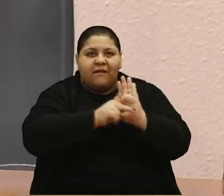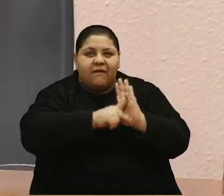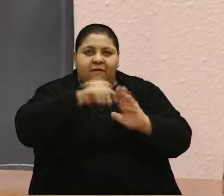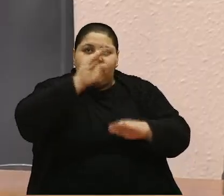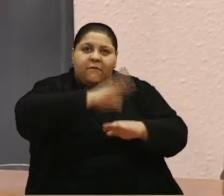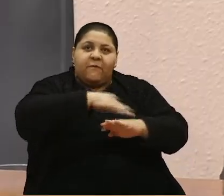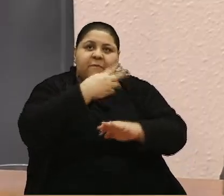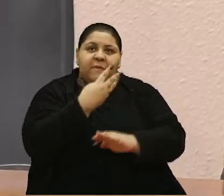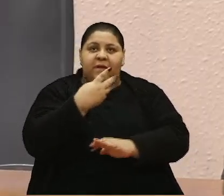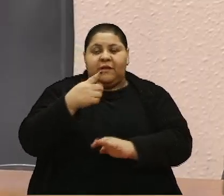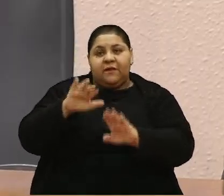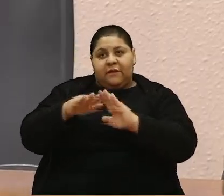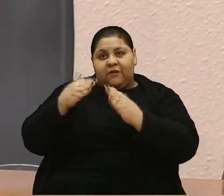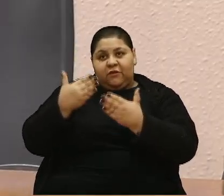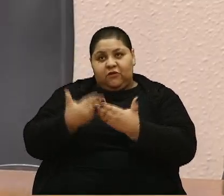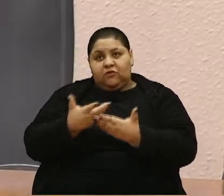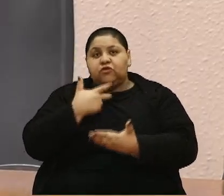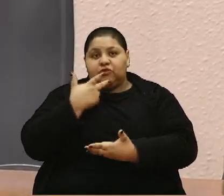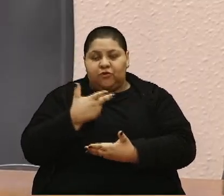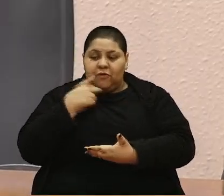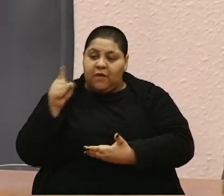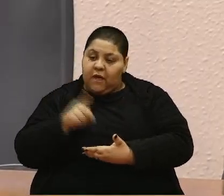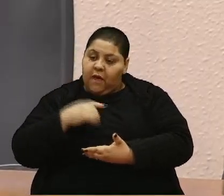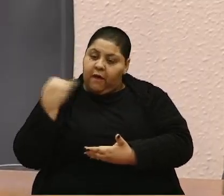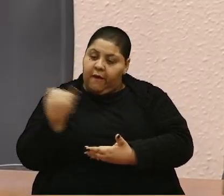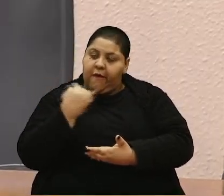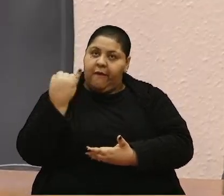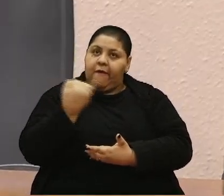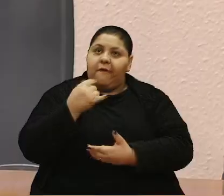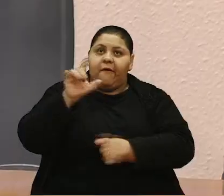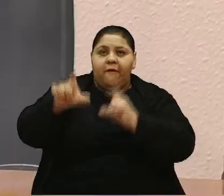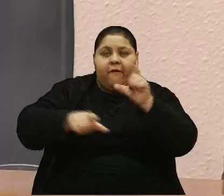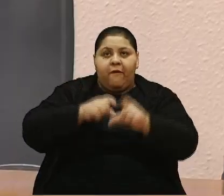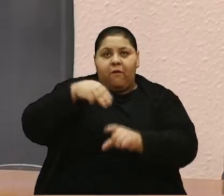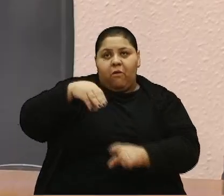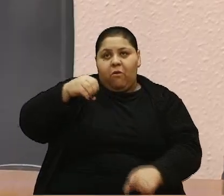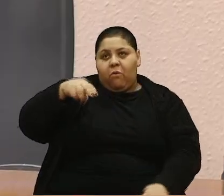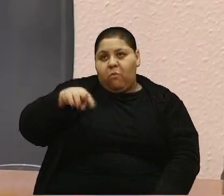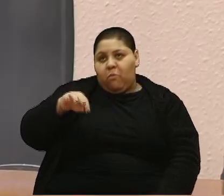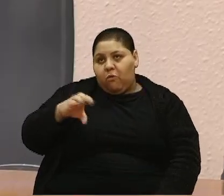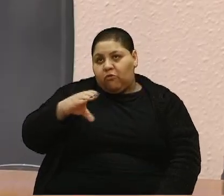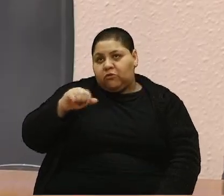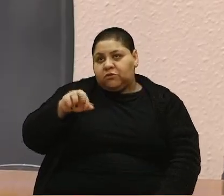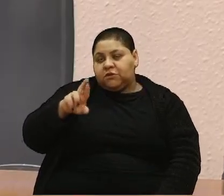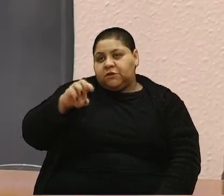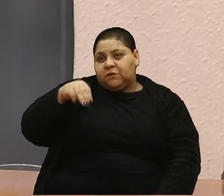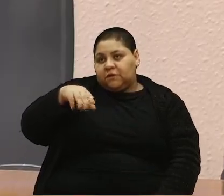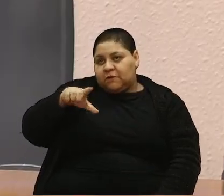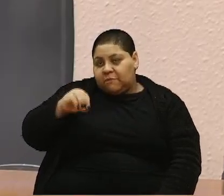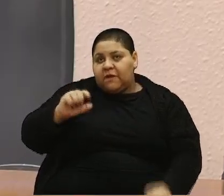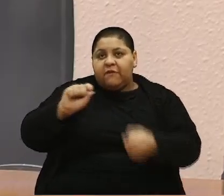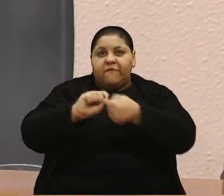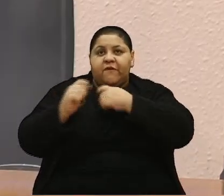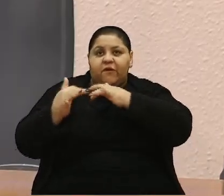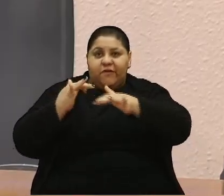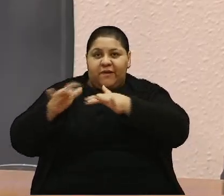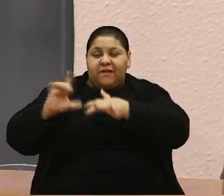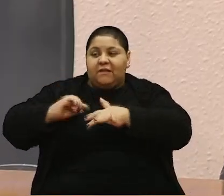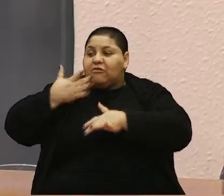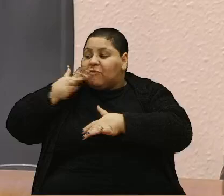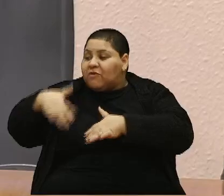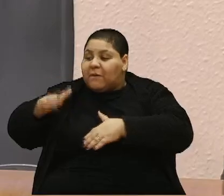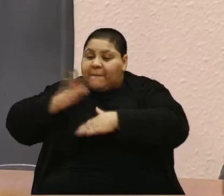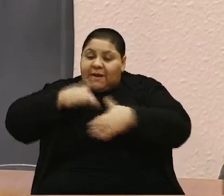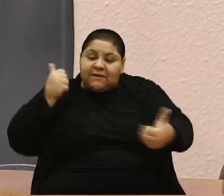31 escolas que o senhor está trazendo é fundamental. Inclusive, o pessoal do Monte Carmelo tem feito um movimento para que tenha uma escolinha mais perto do Monte